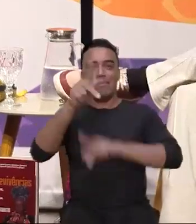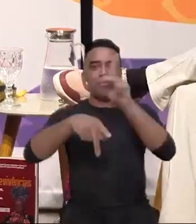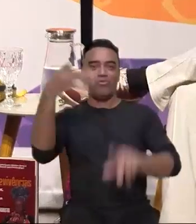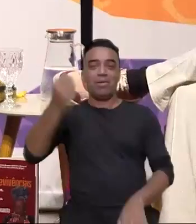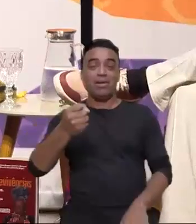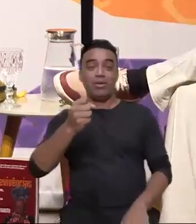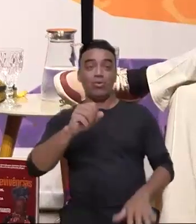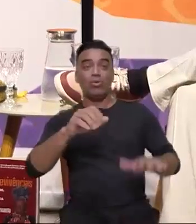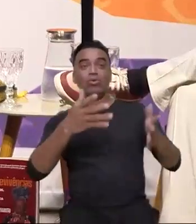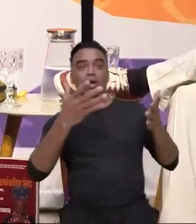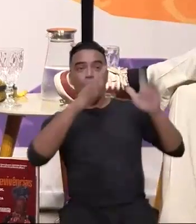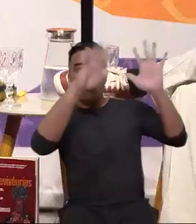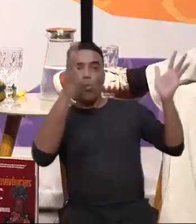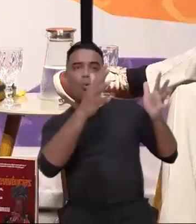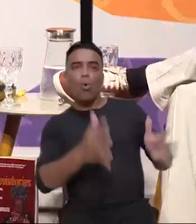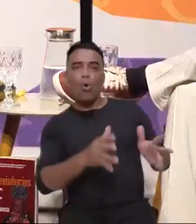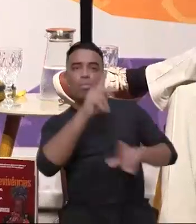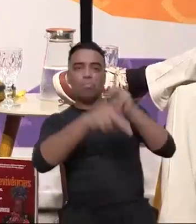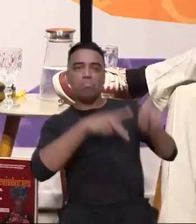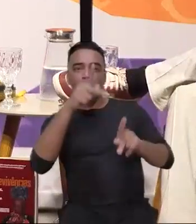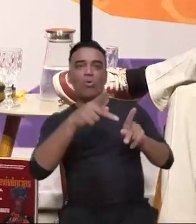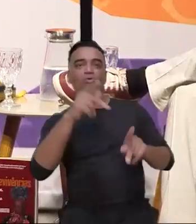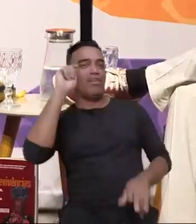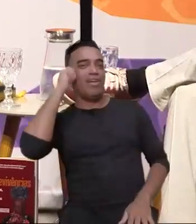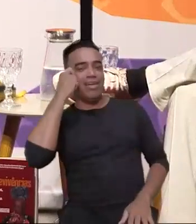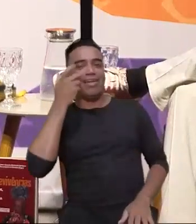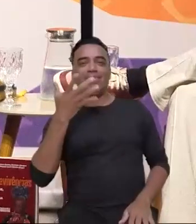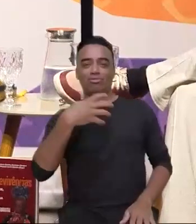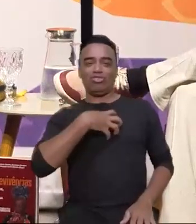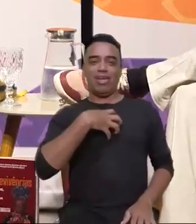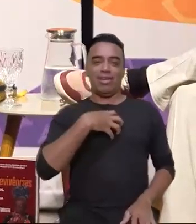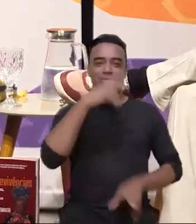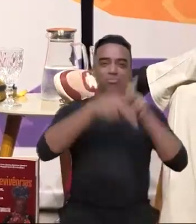corpo negro, o jeito negro, a fala negra,